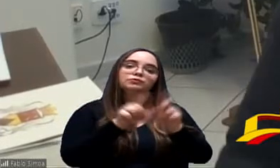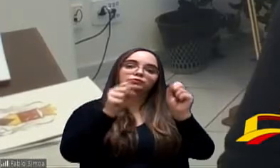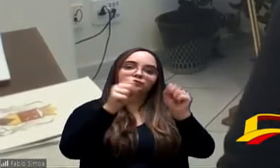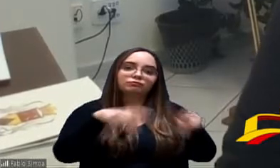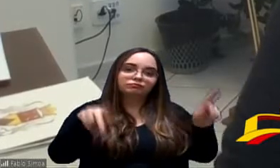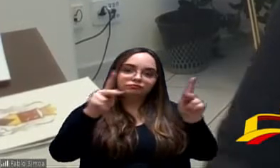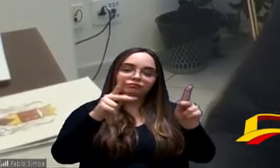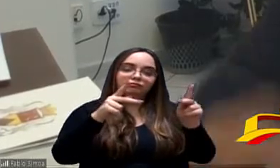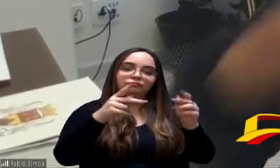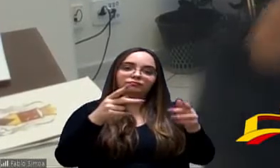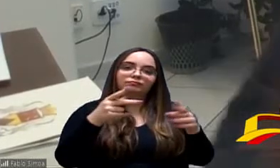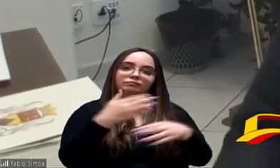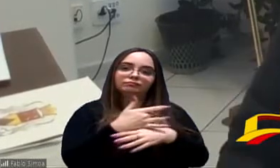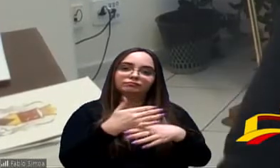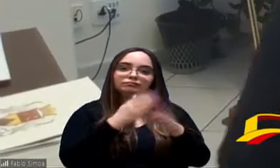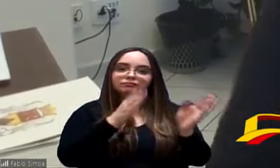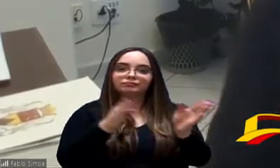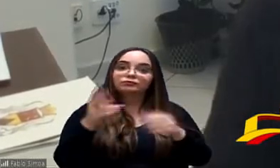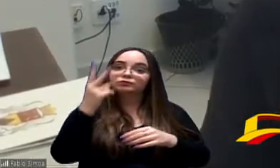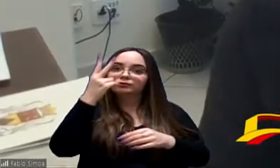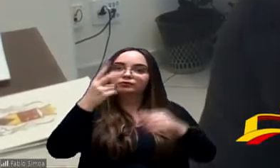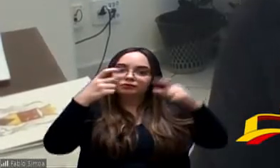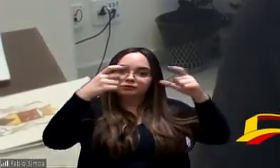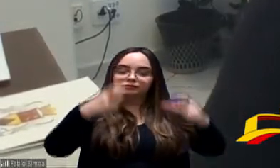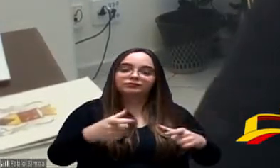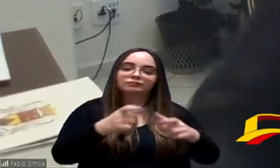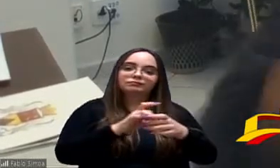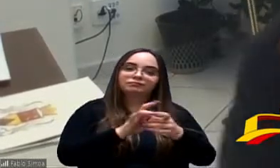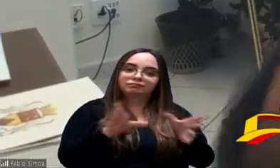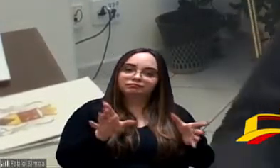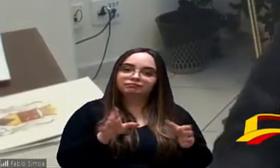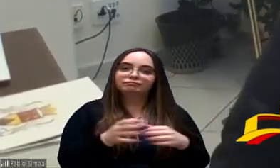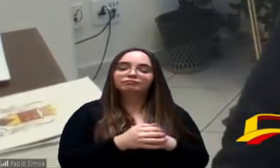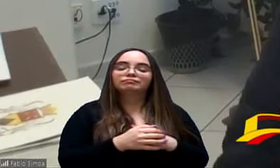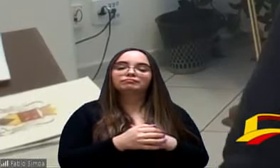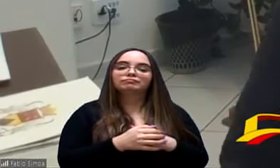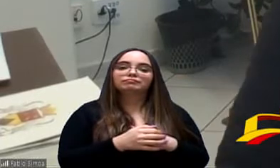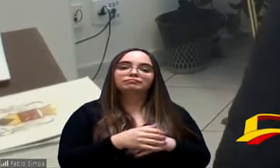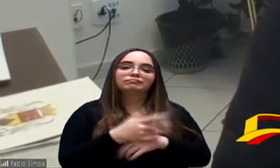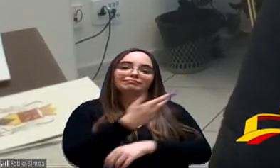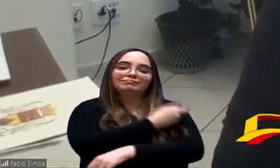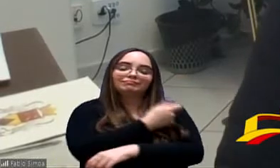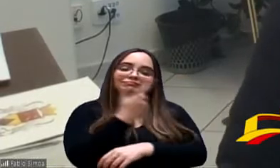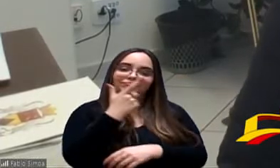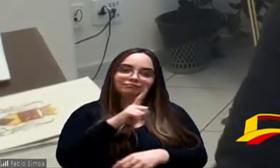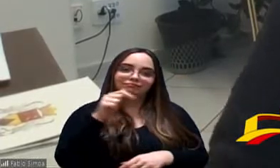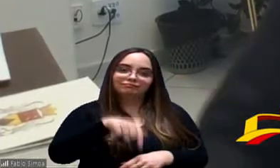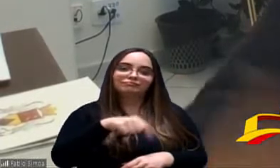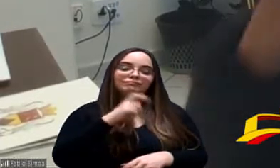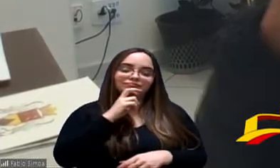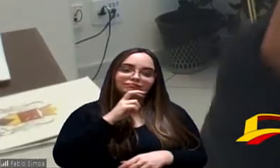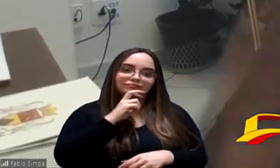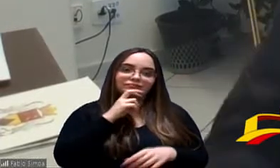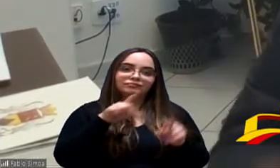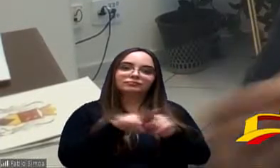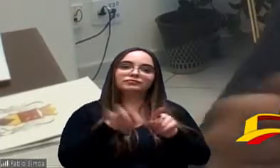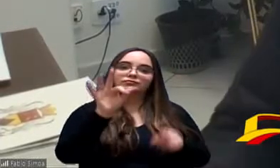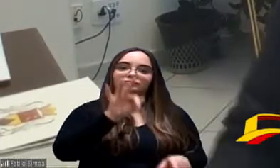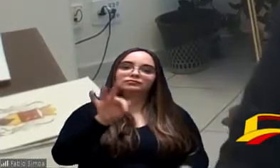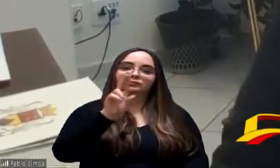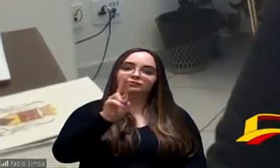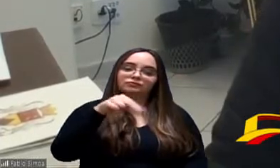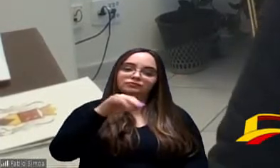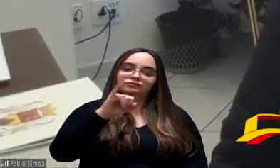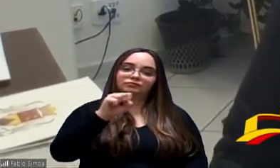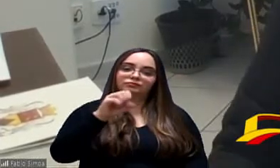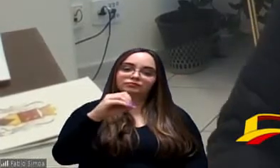os organizadores, cederam dois espaços aí para fazer toda essa questão da vacinação em Sorocaba, a Faculdade Uniso ali